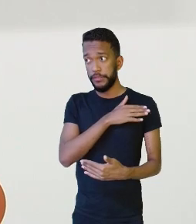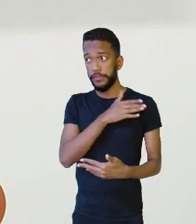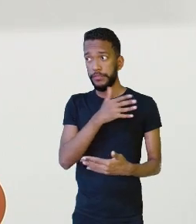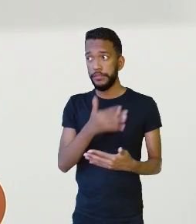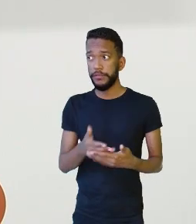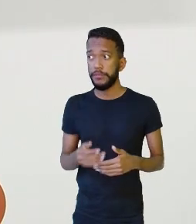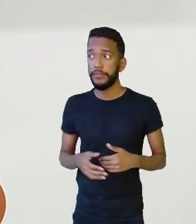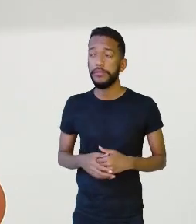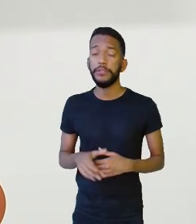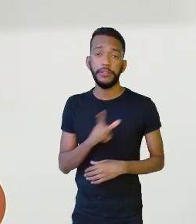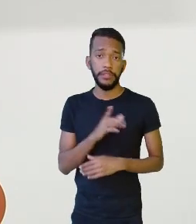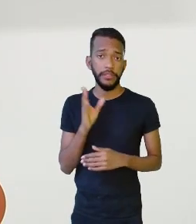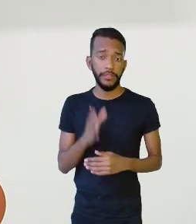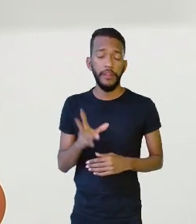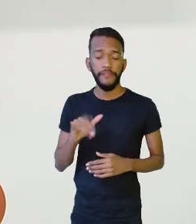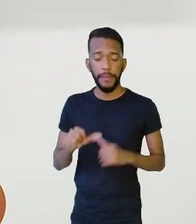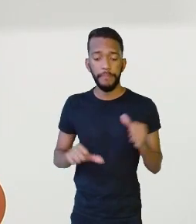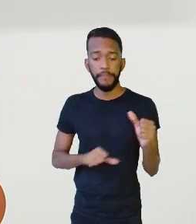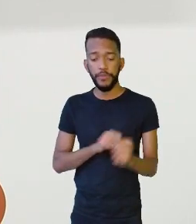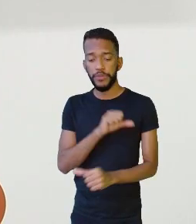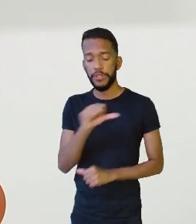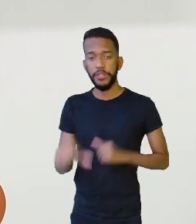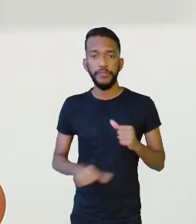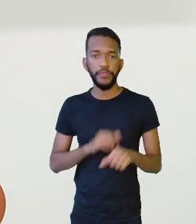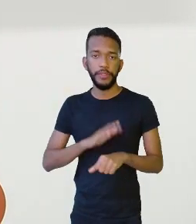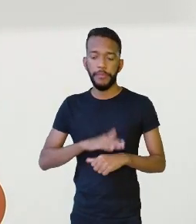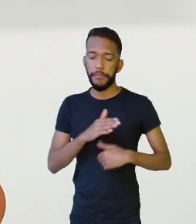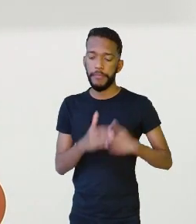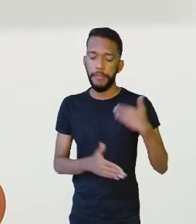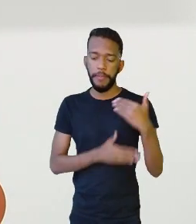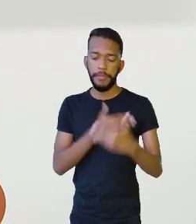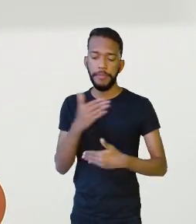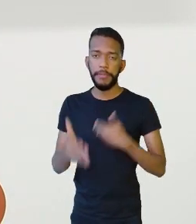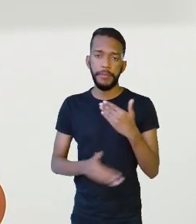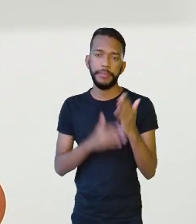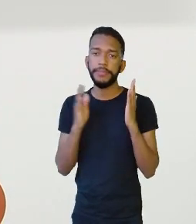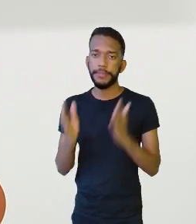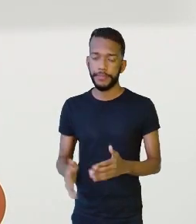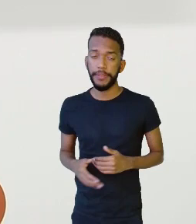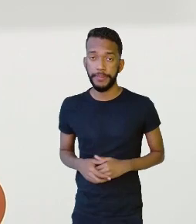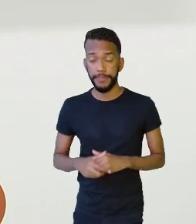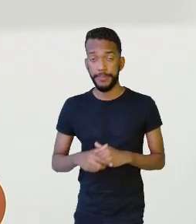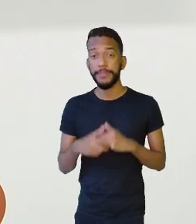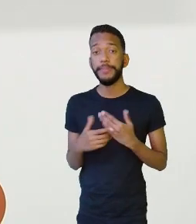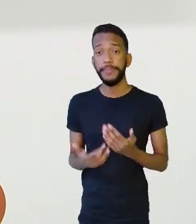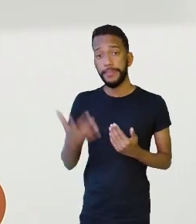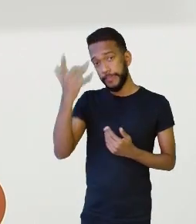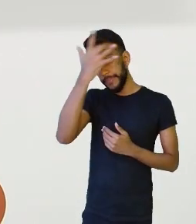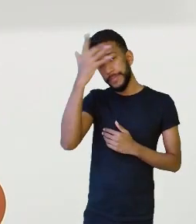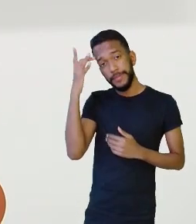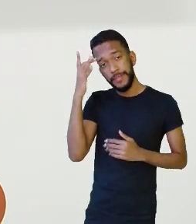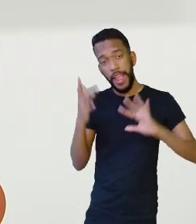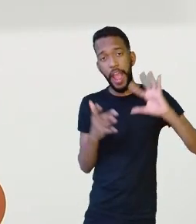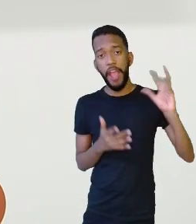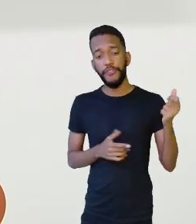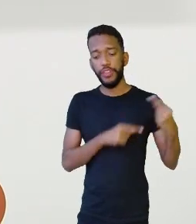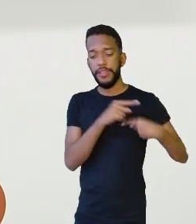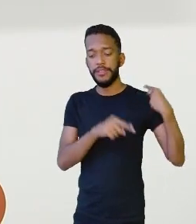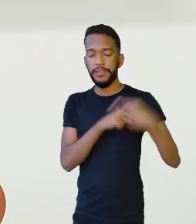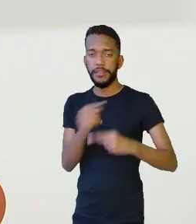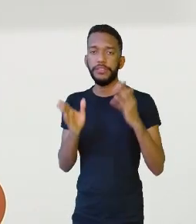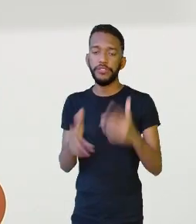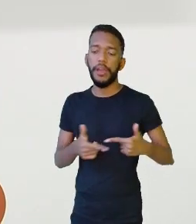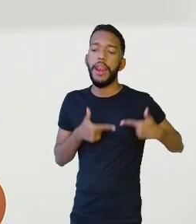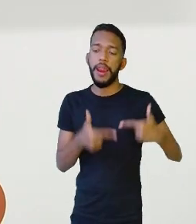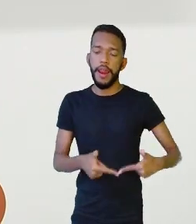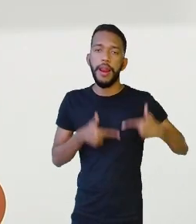ela tende a se modificar com o passar dos anos. Então, muitos afrodescendentes têm lutado